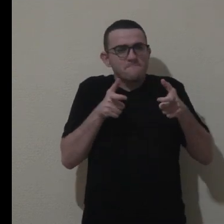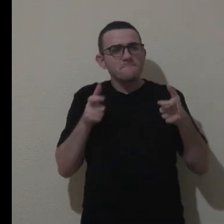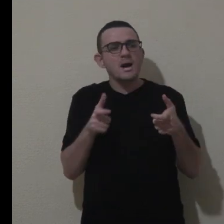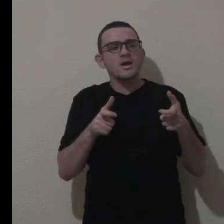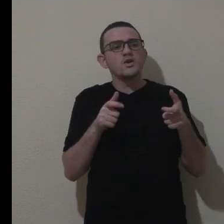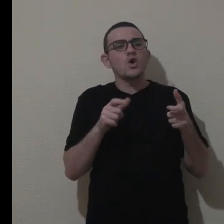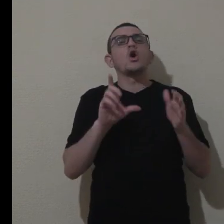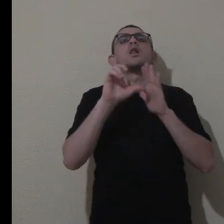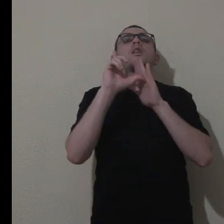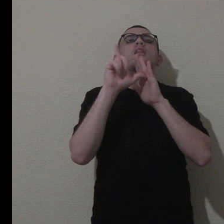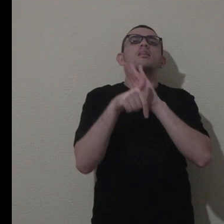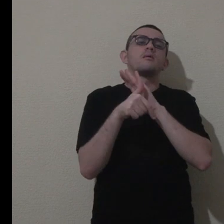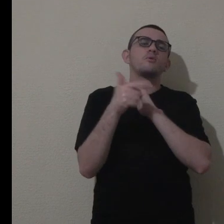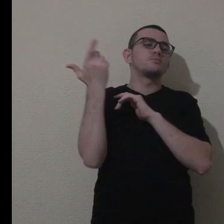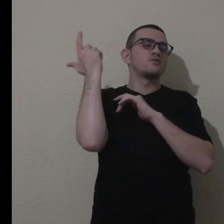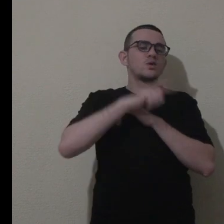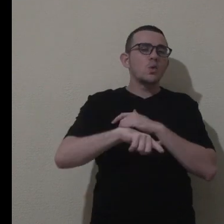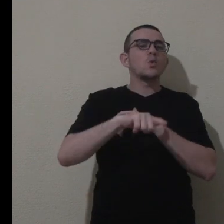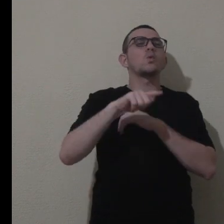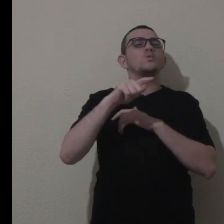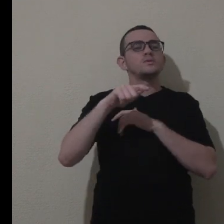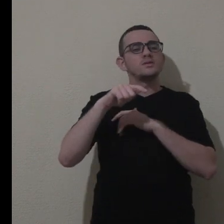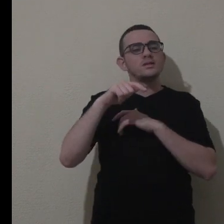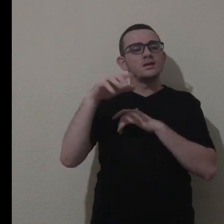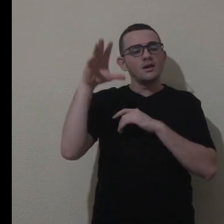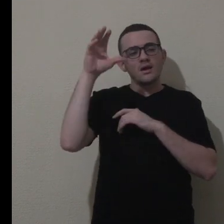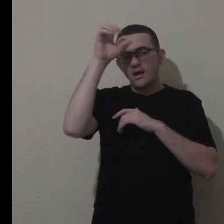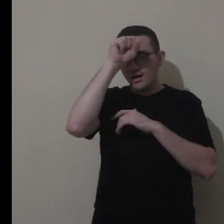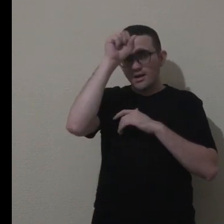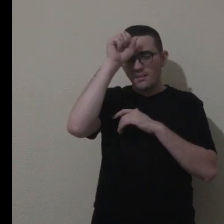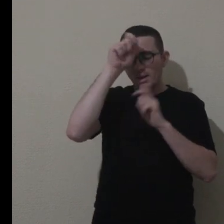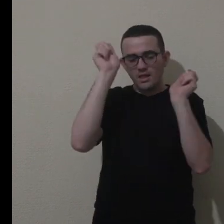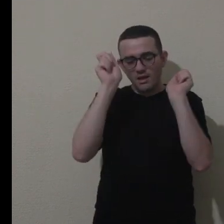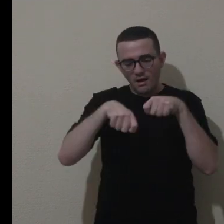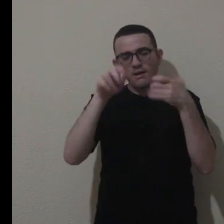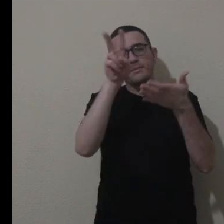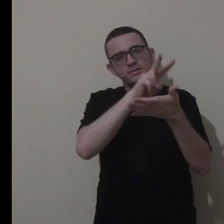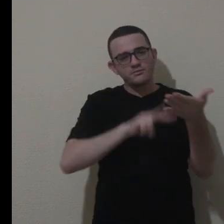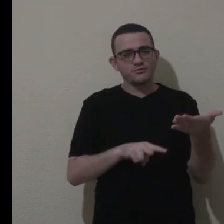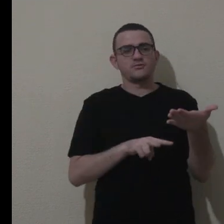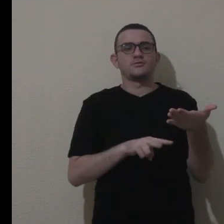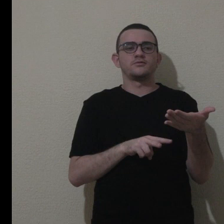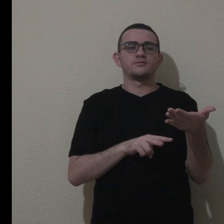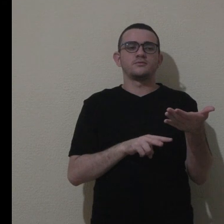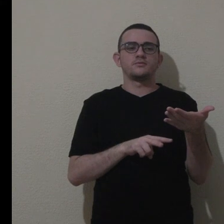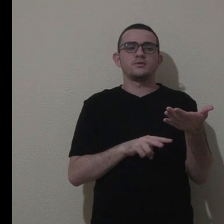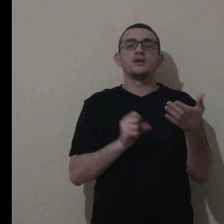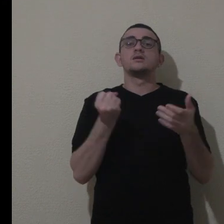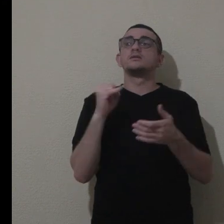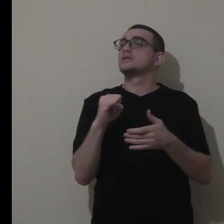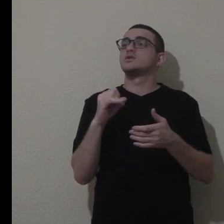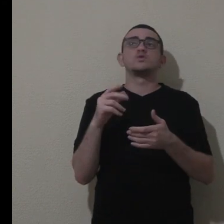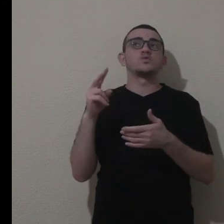maior, né, depois para você adquirir essa capacidade de leitura, né, se